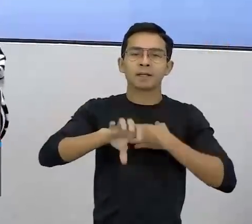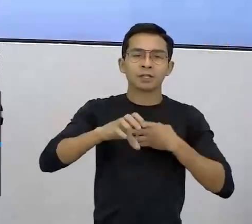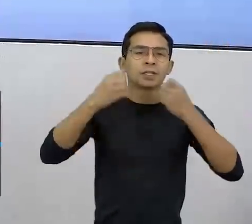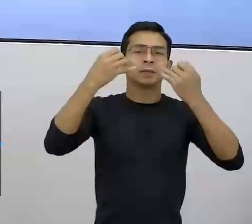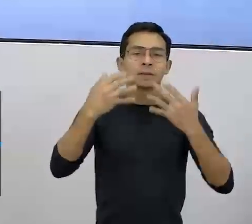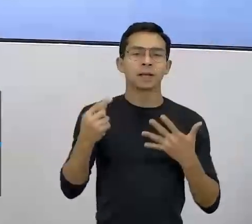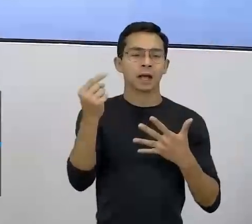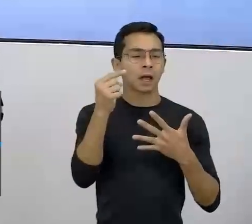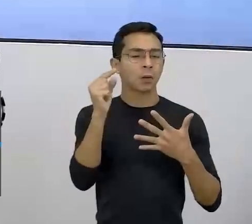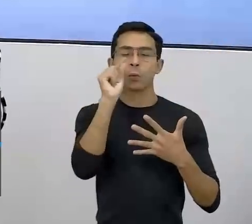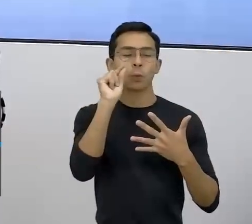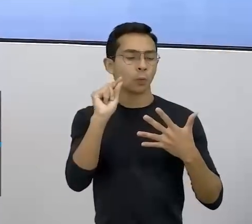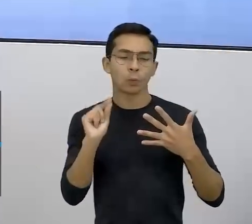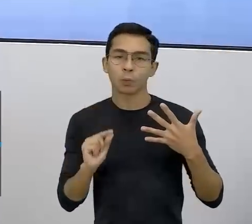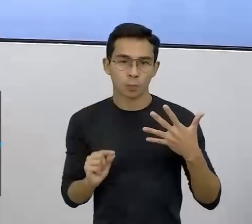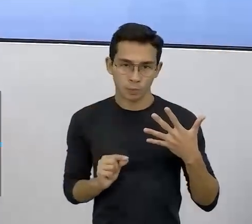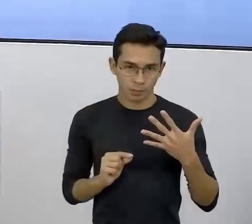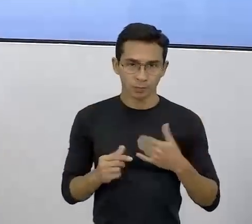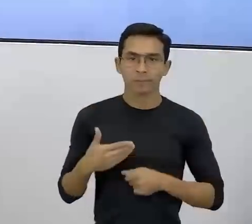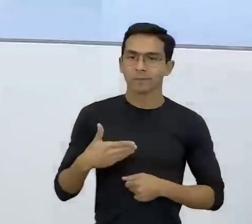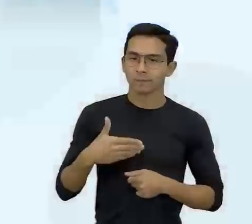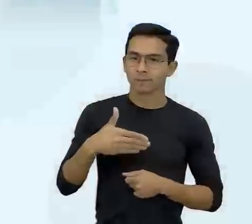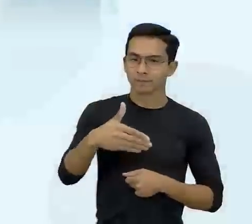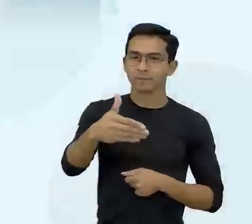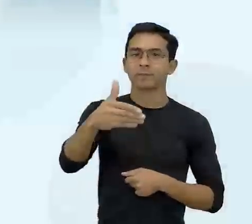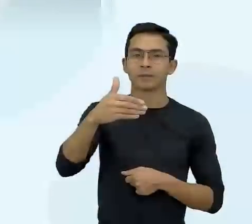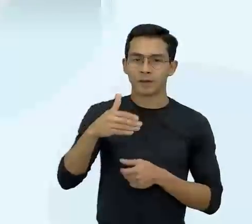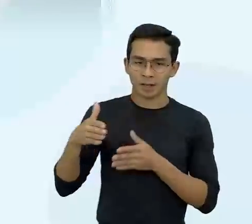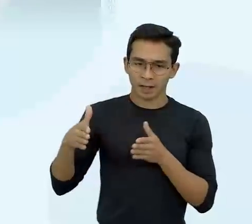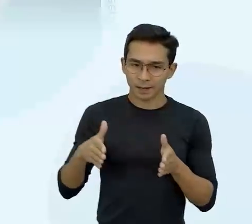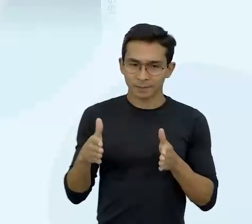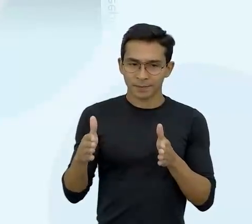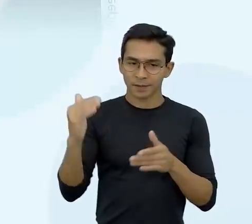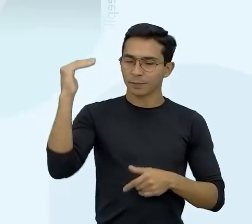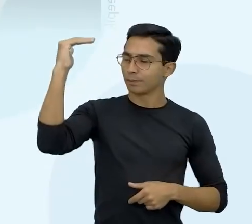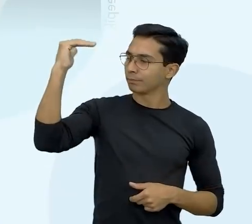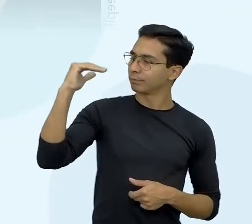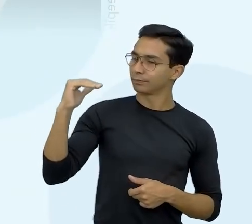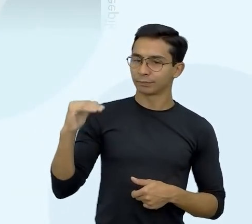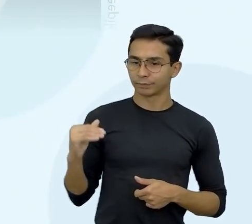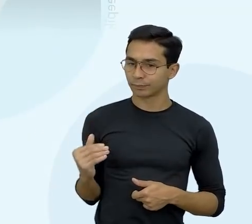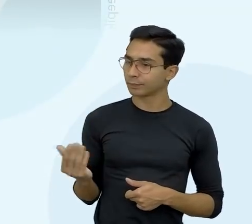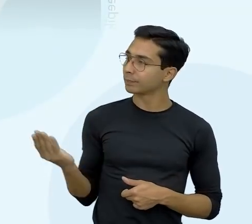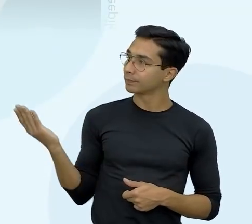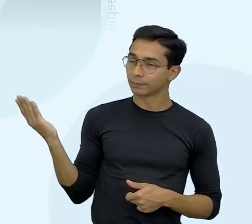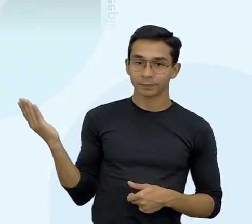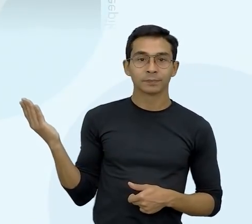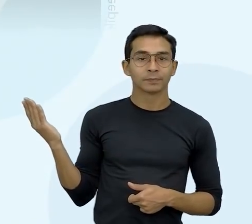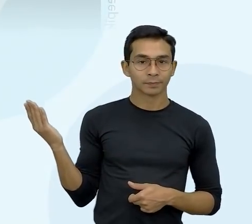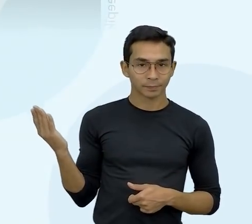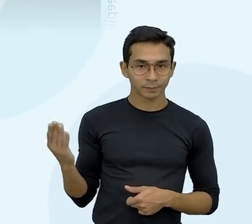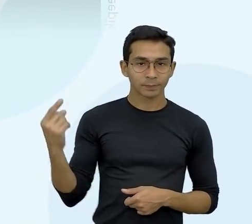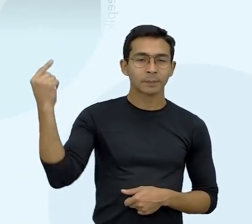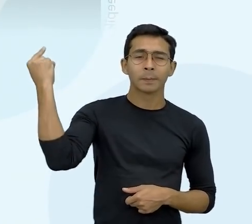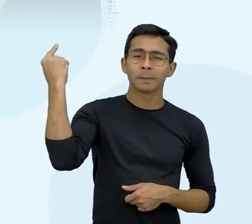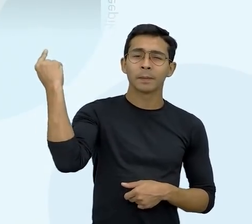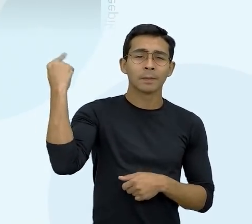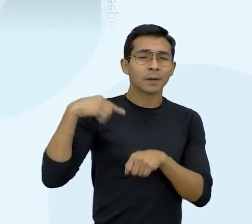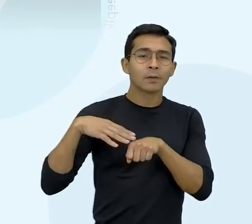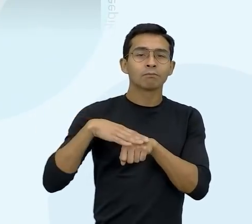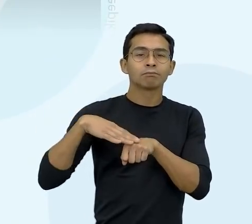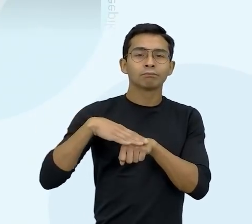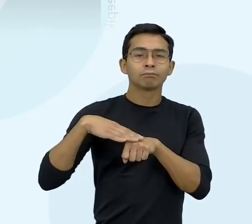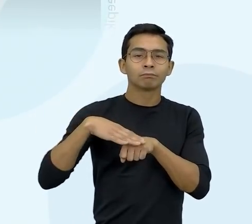lá, nós temos um percurso formativo para a gente cumprir, e aí a gente vai para um começo de conversa, através